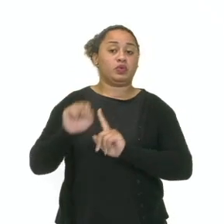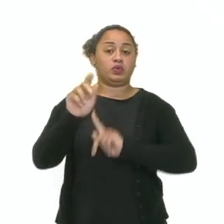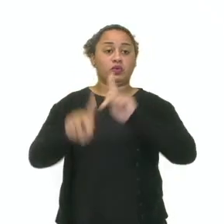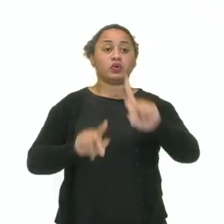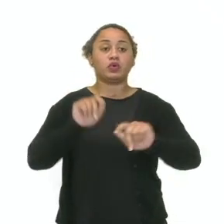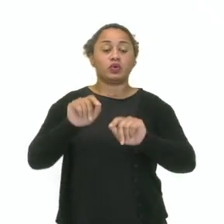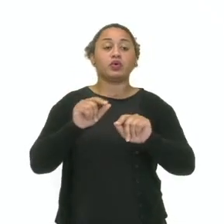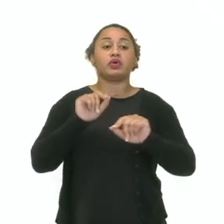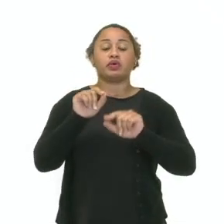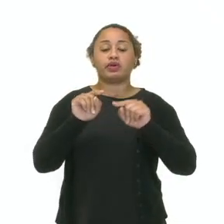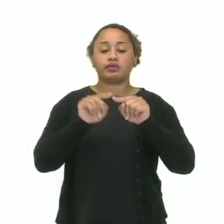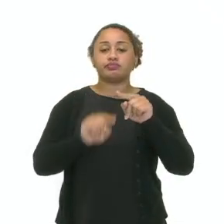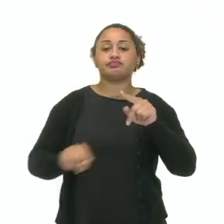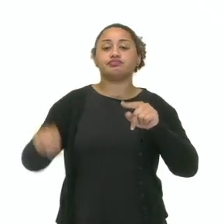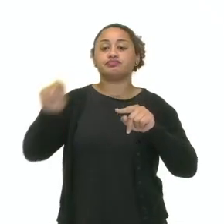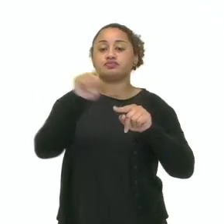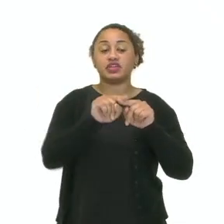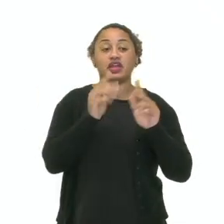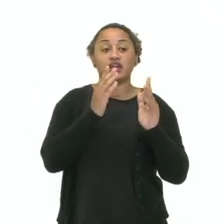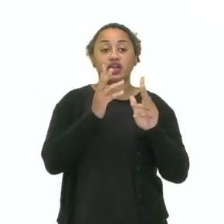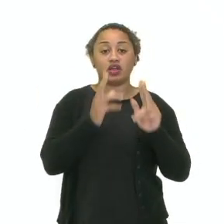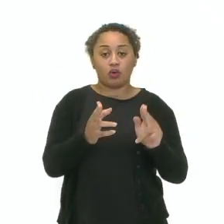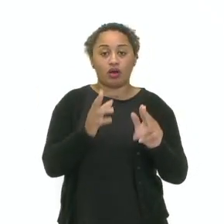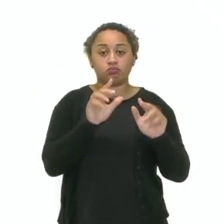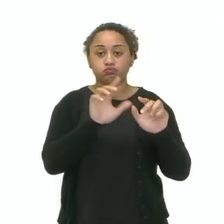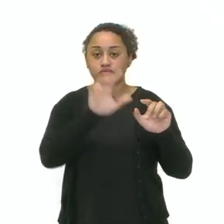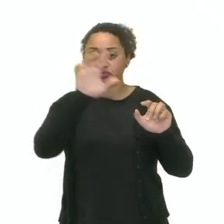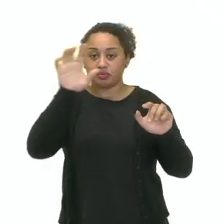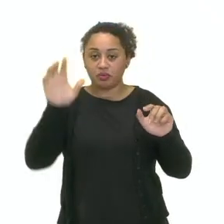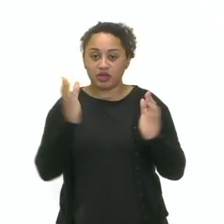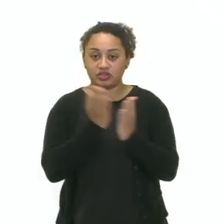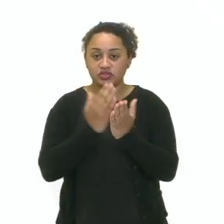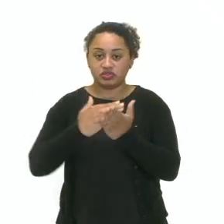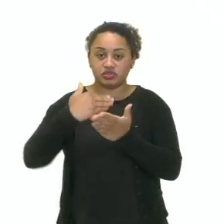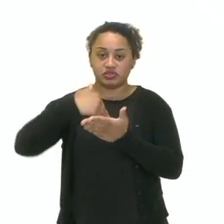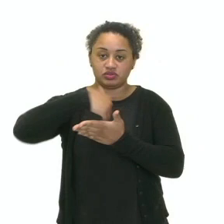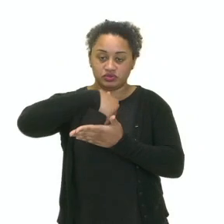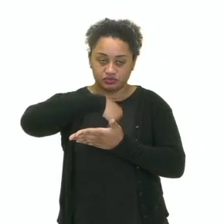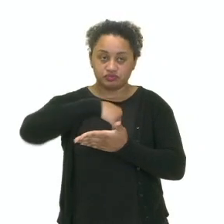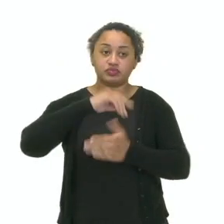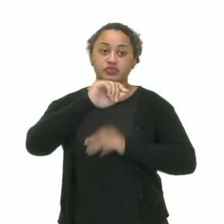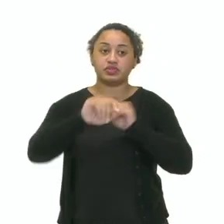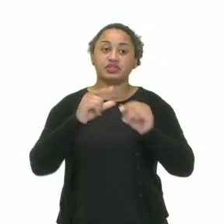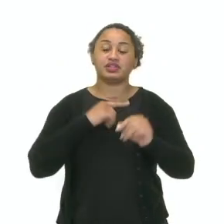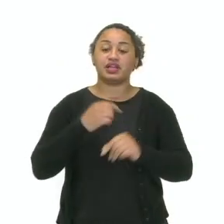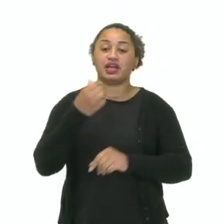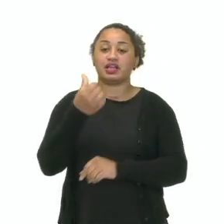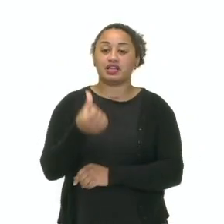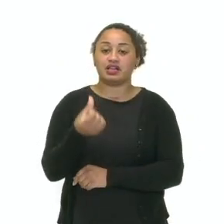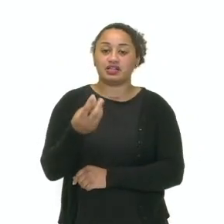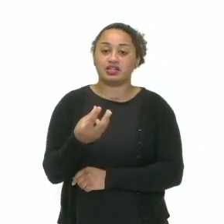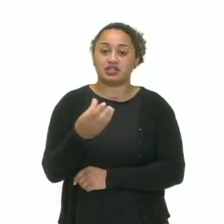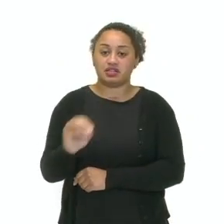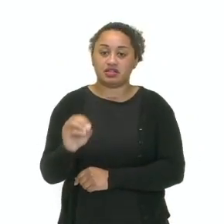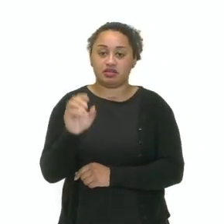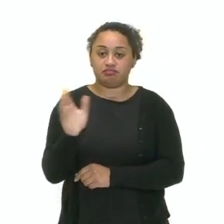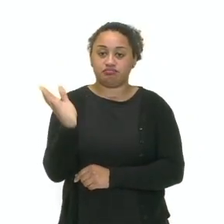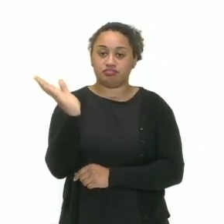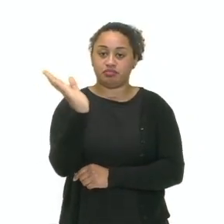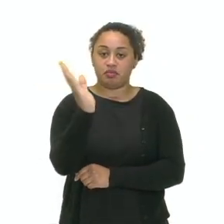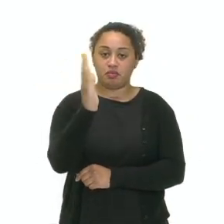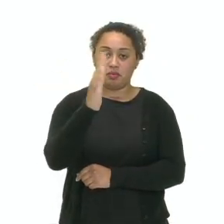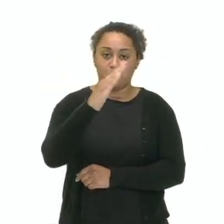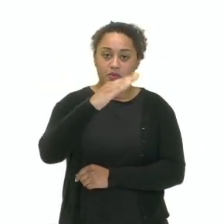da circunferência em partes iguais, tá? A divisão da circunferência tem 360 partes, possivelmente